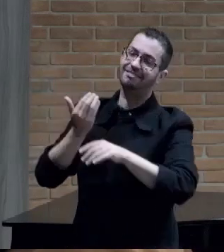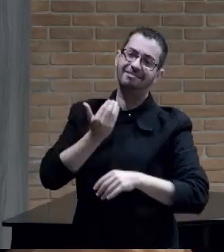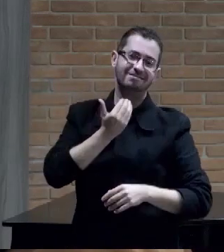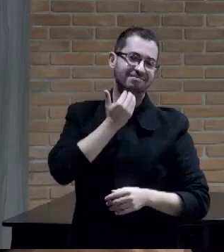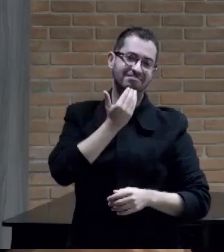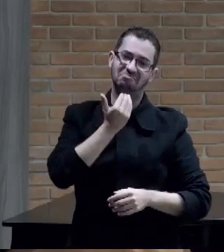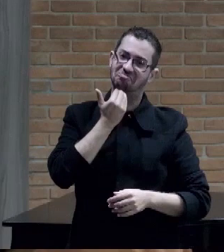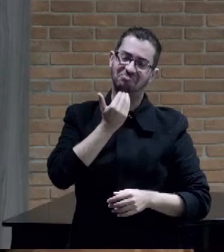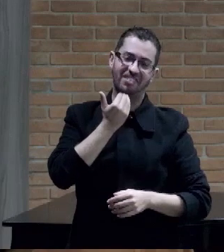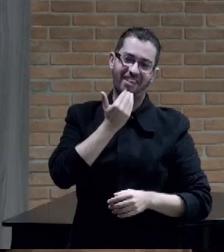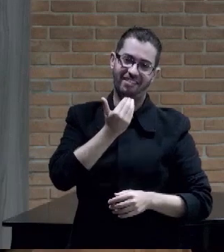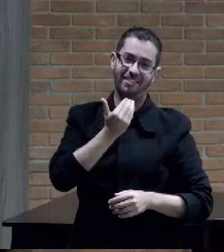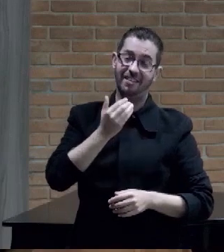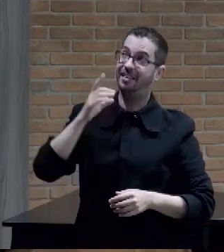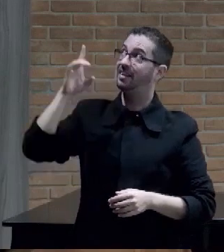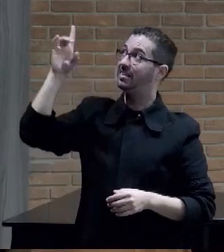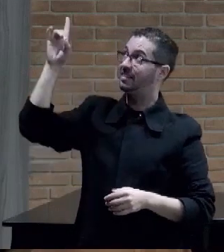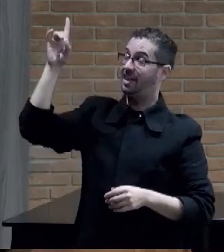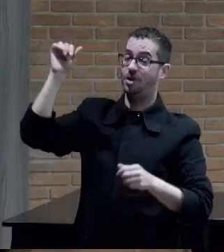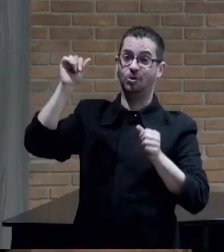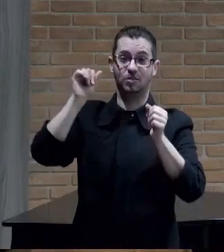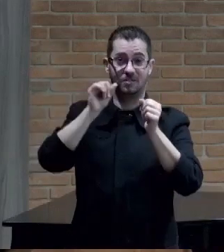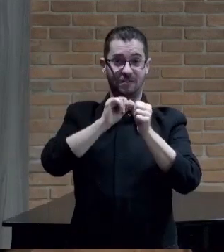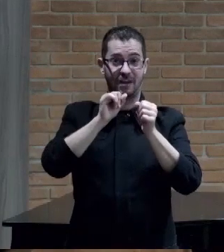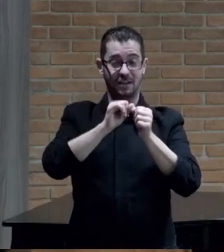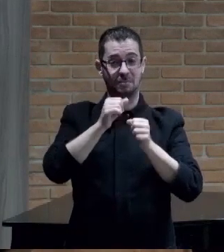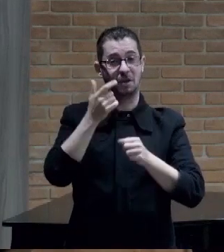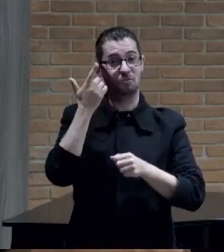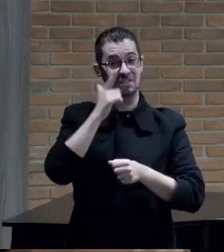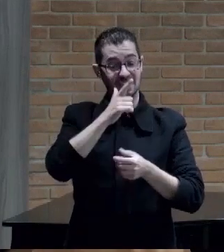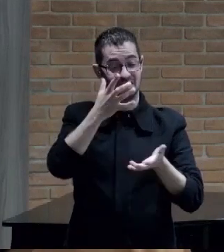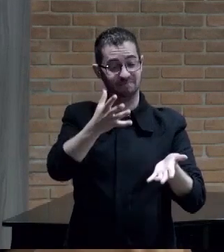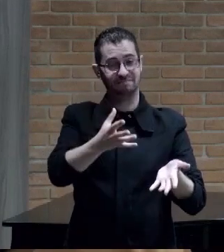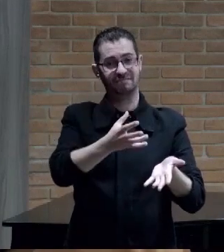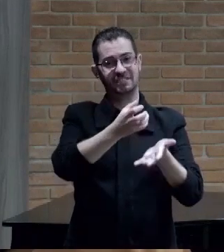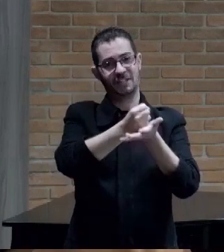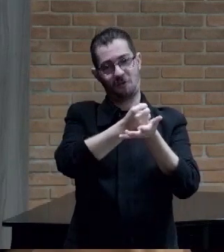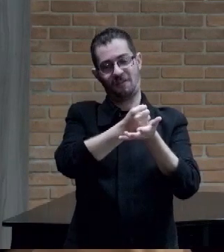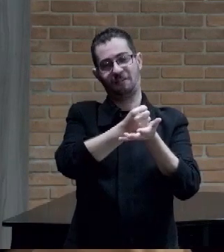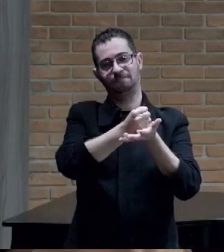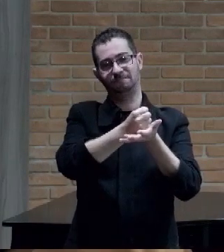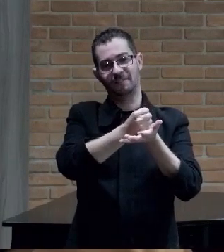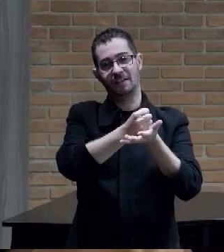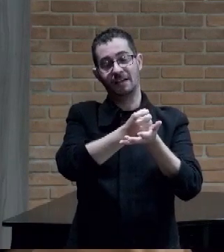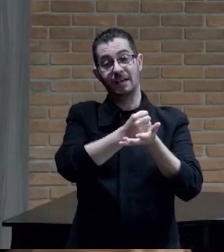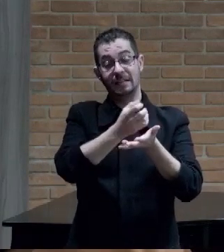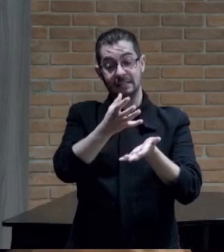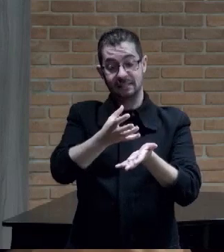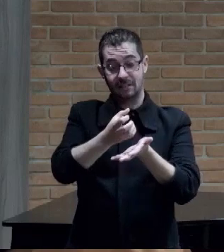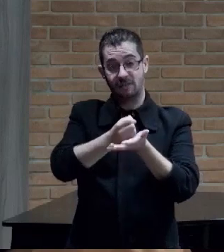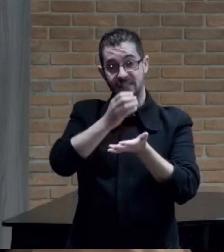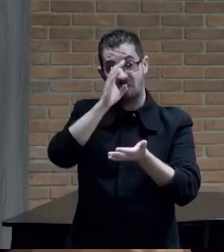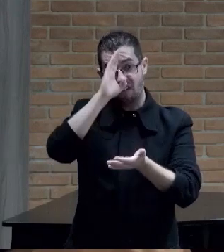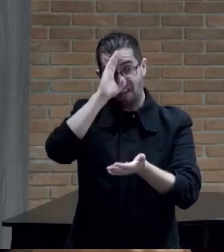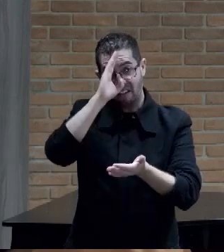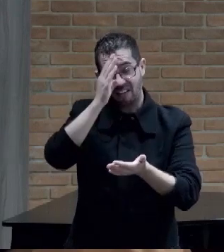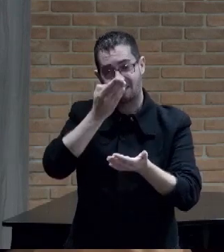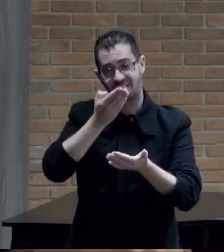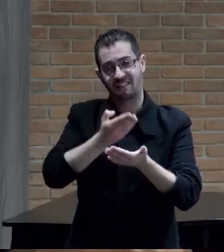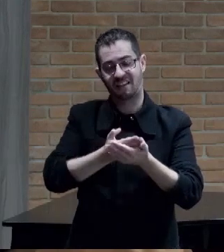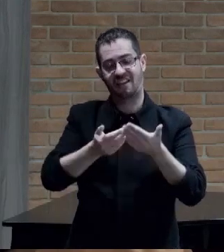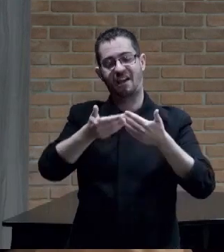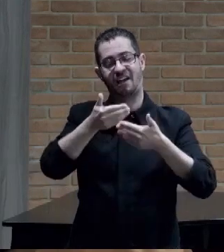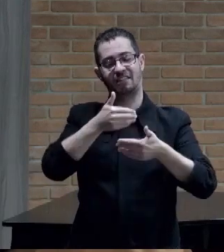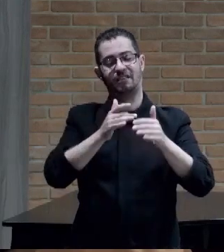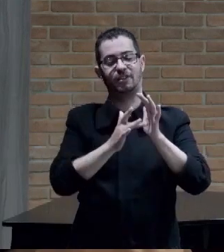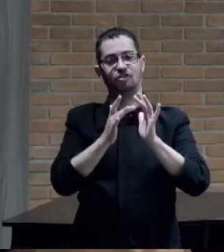Deus faz para alcançar você. Então, salvação é crer por meio da fé em Jesus Cristo como seu